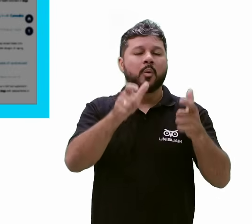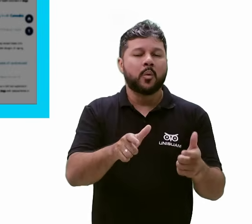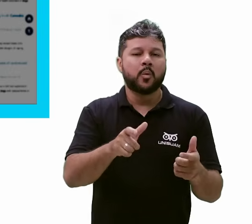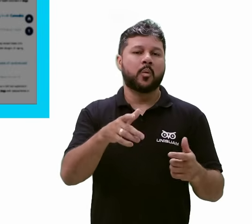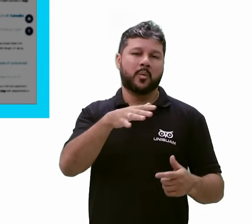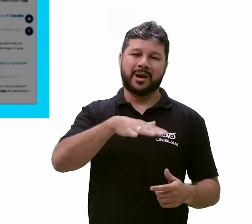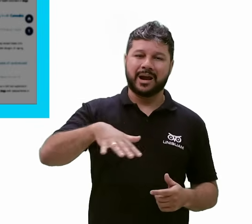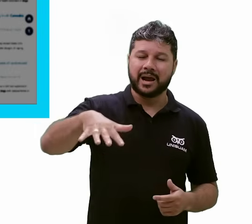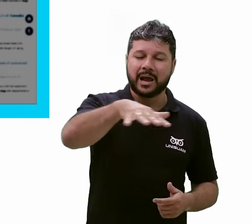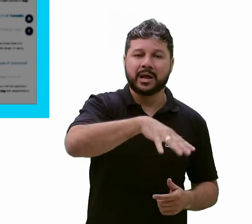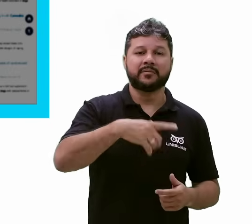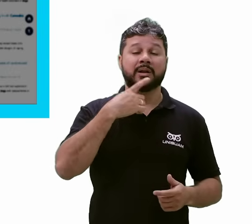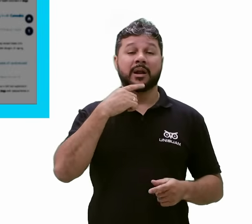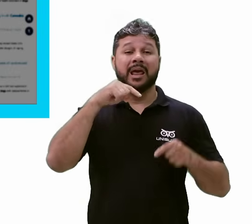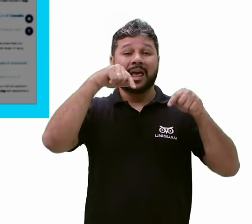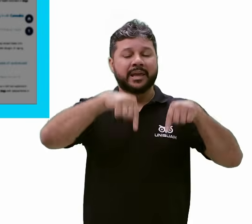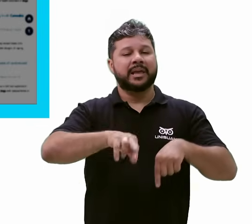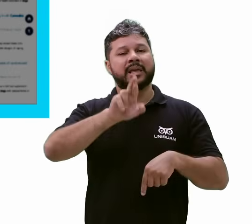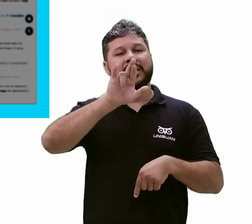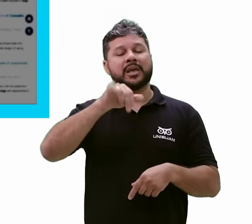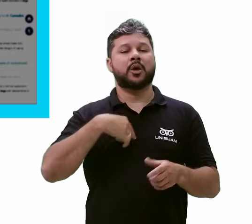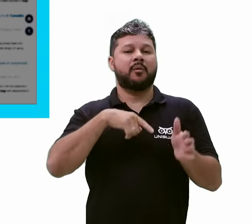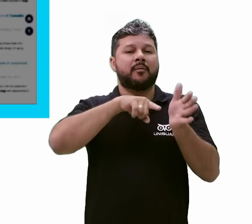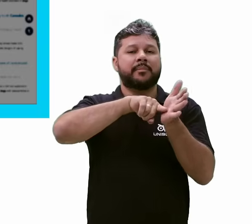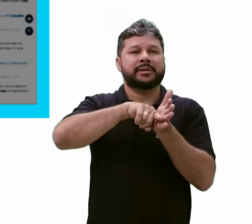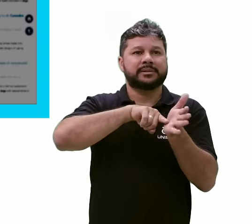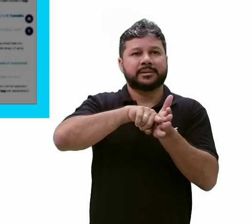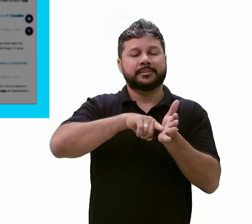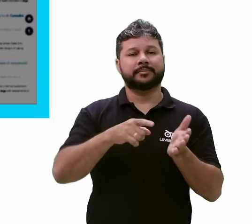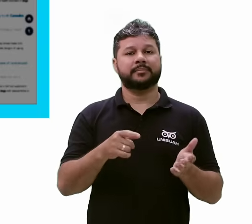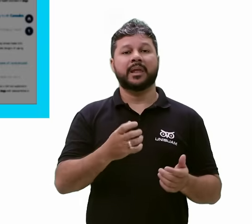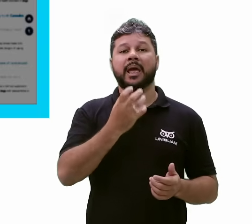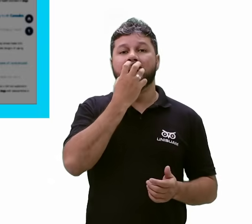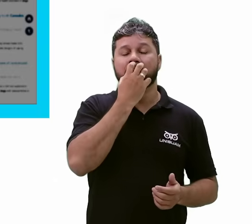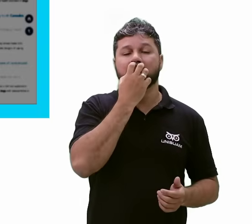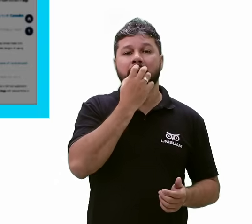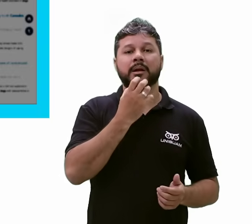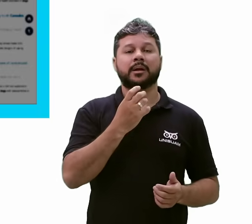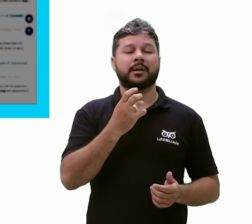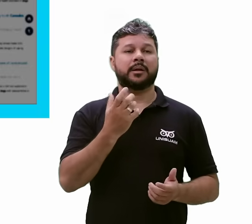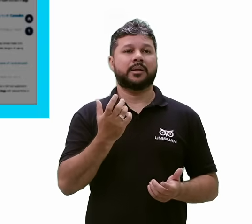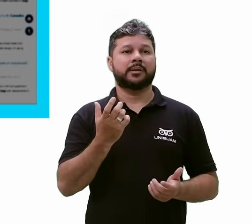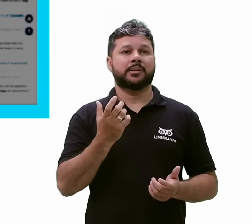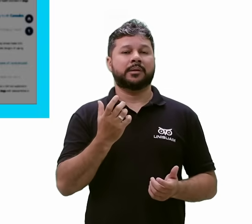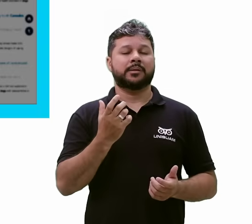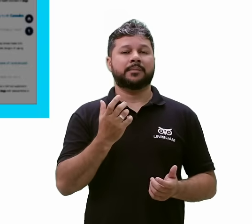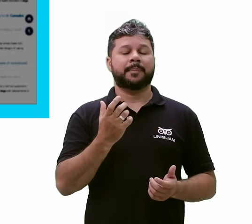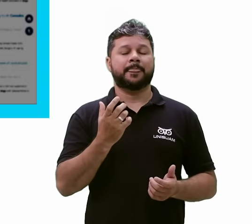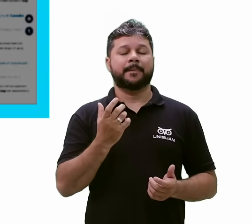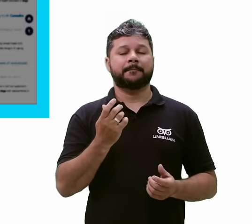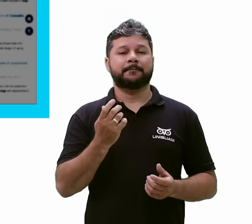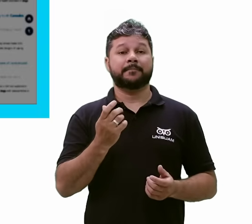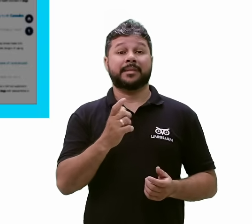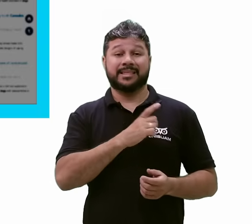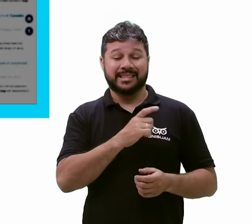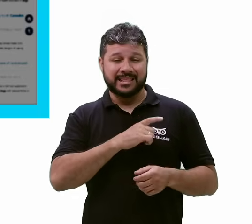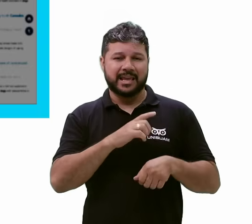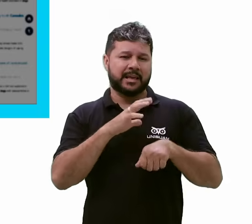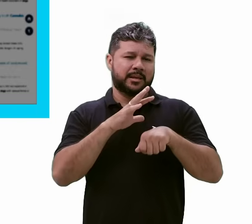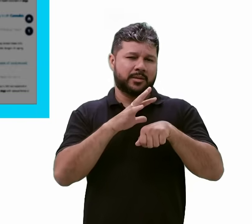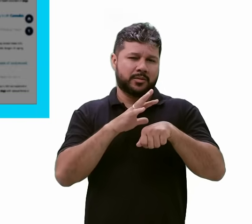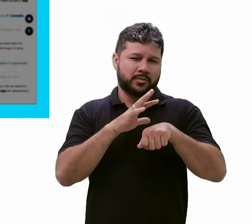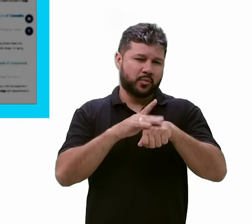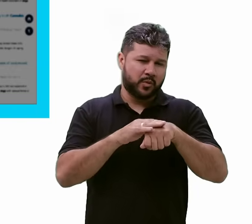clínica ou numa grande área e falar assim, olha, aqui no Rio de Janeiro eu vou pesquisar cães com tumor